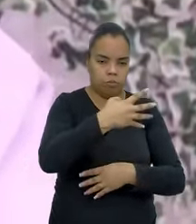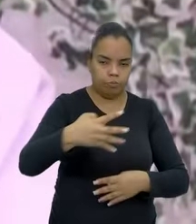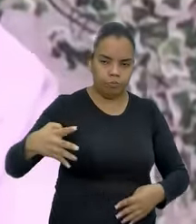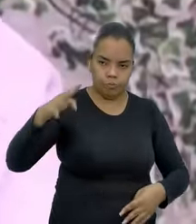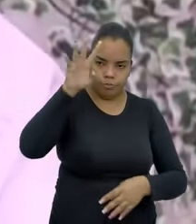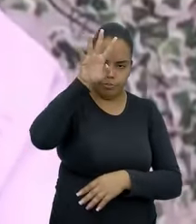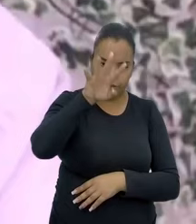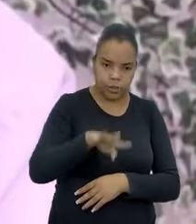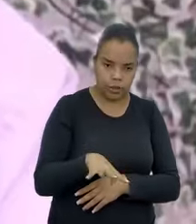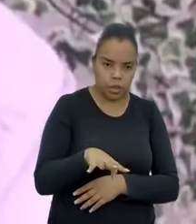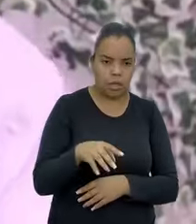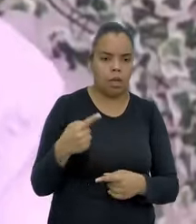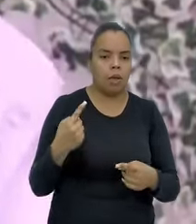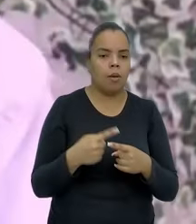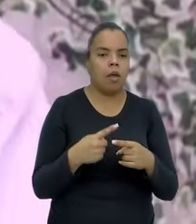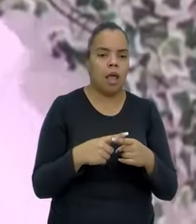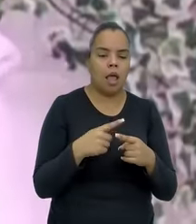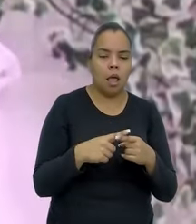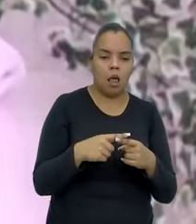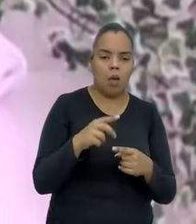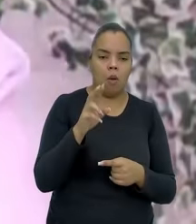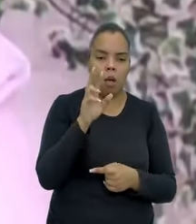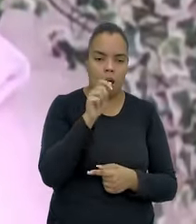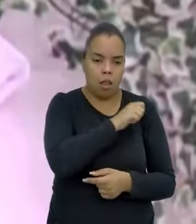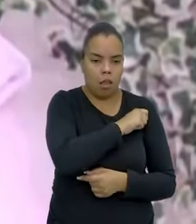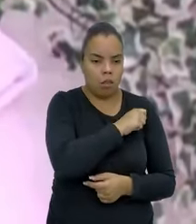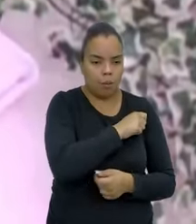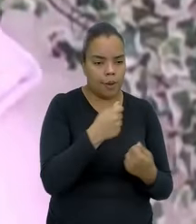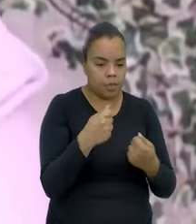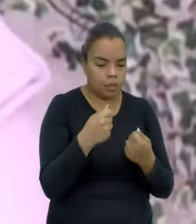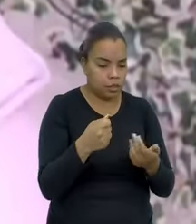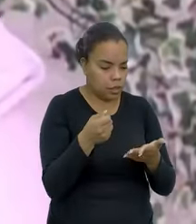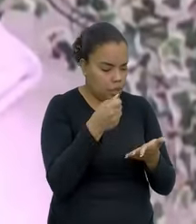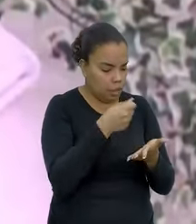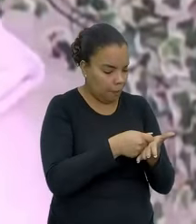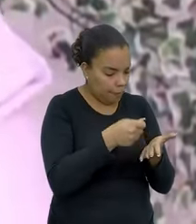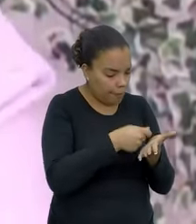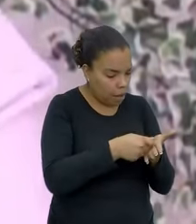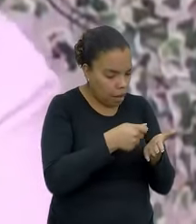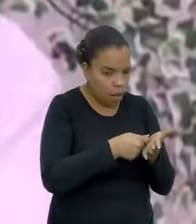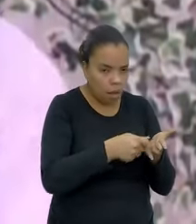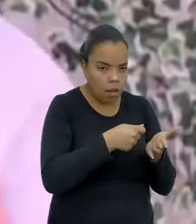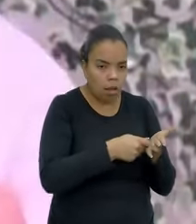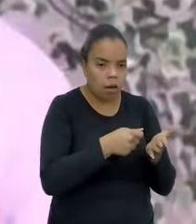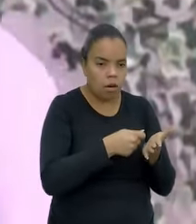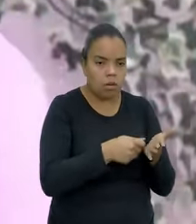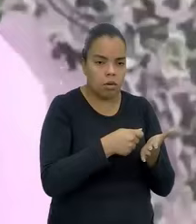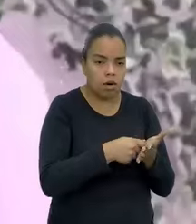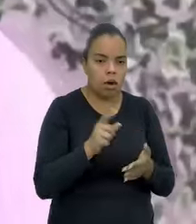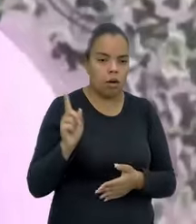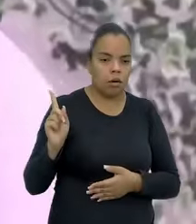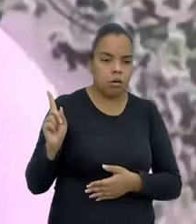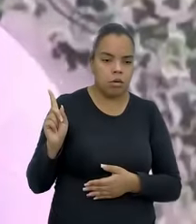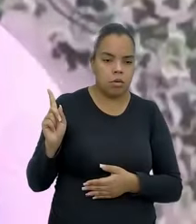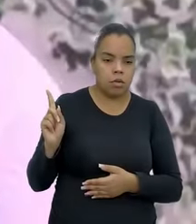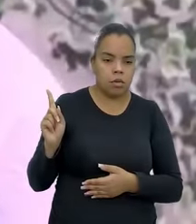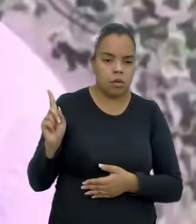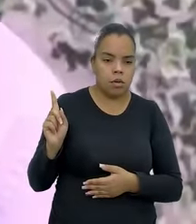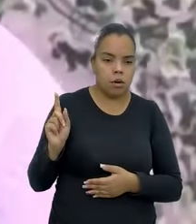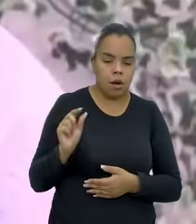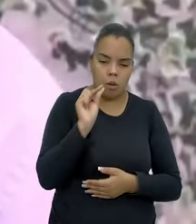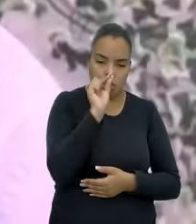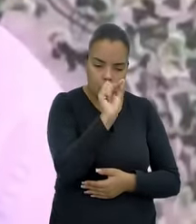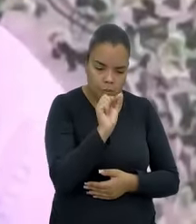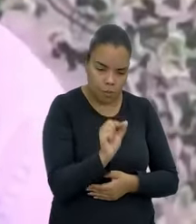para que o aluno faça os registros do que nós falamos né como vocês viram aqui no multiplano Eu trabalho com